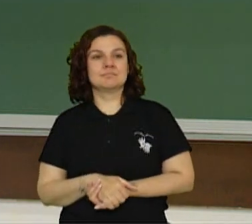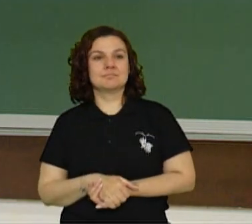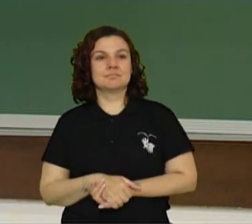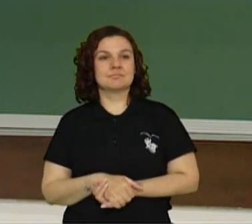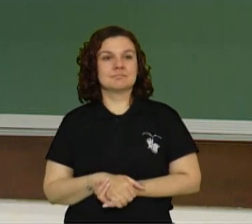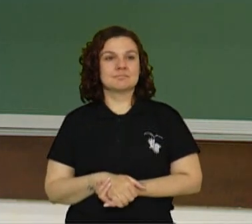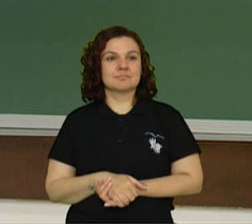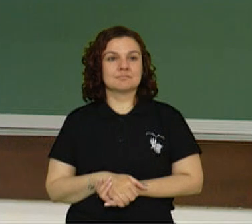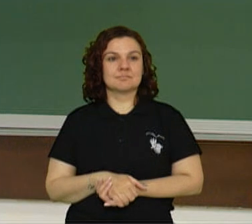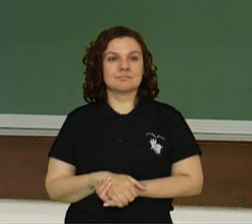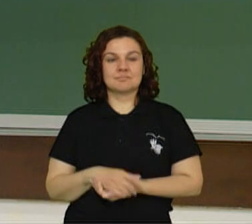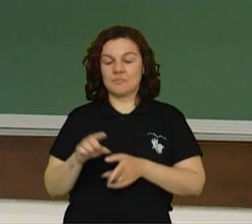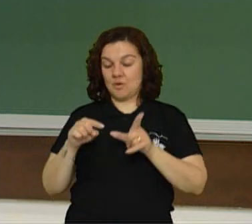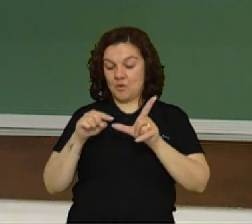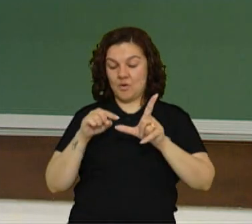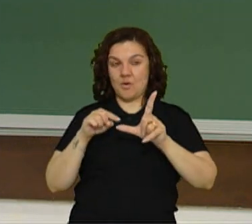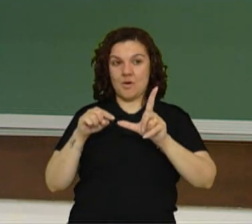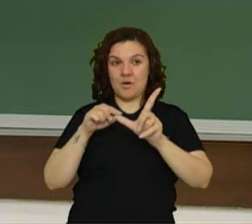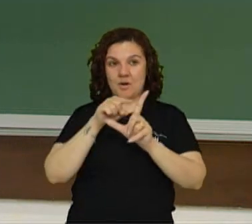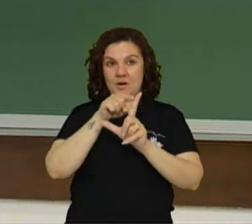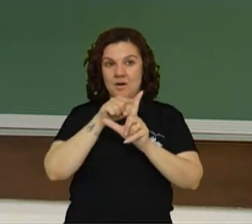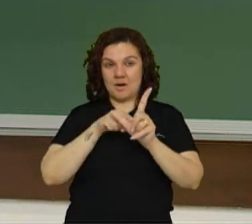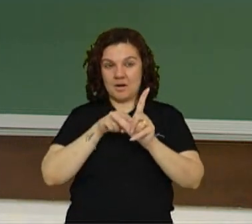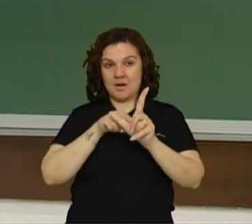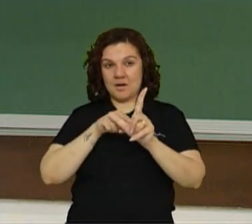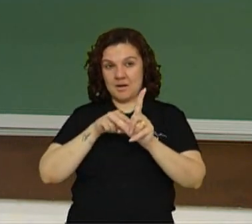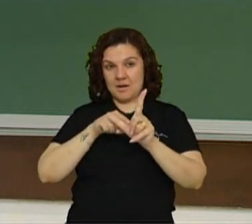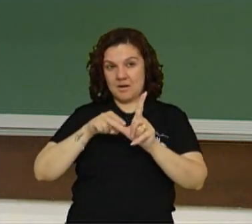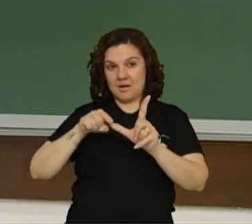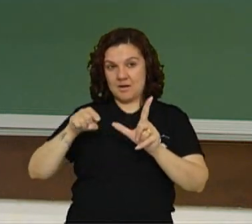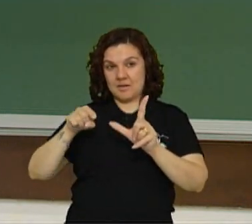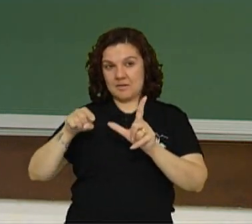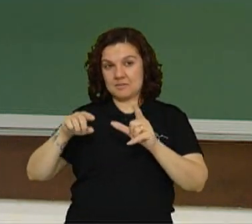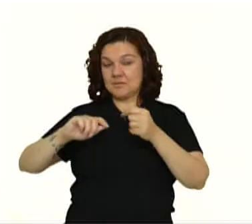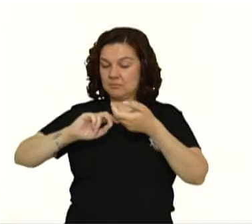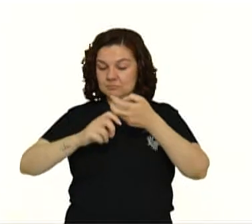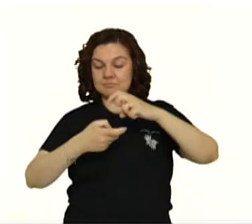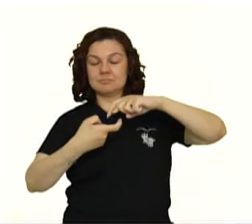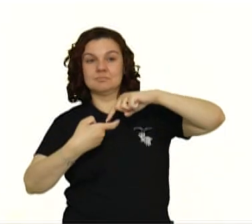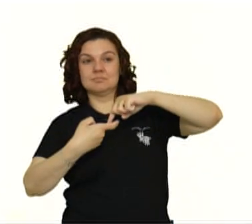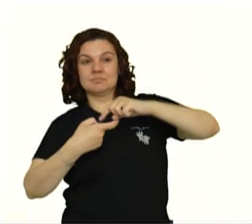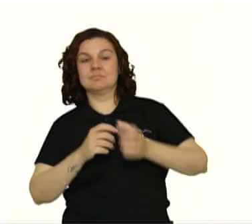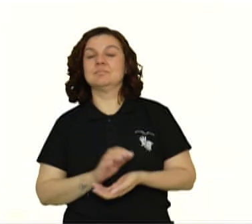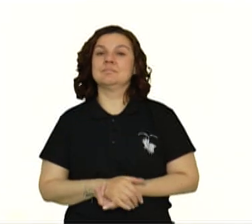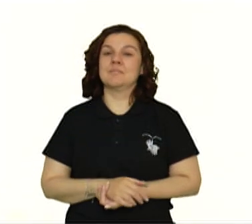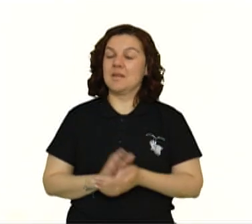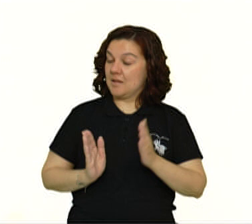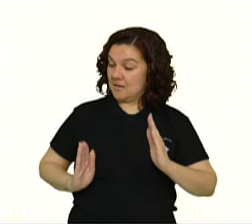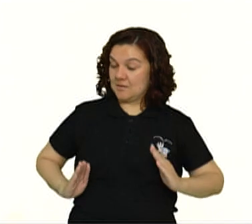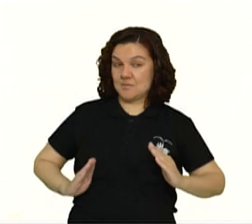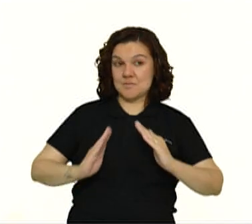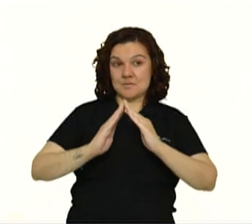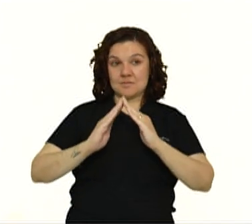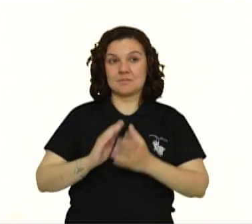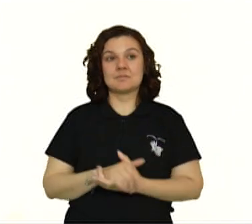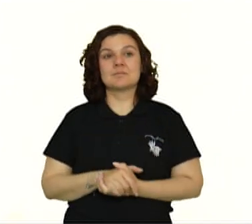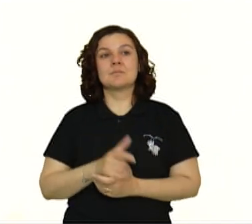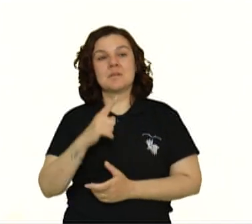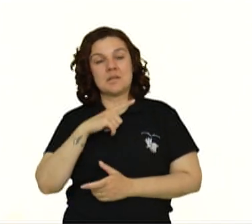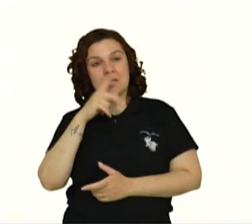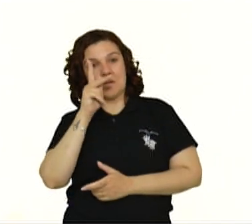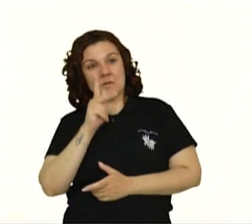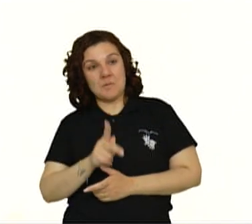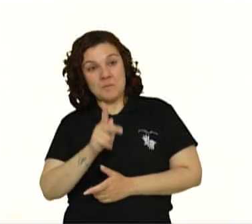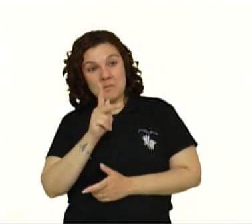onde as arestas, que são as ripas, não se entrelaçam, não são cortadas. Elas têm o